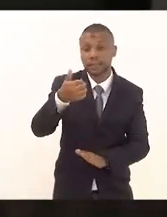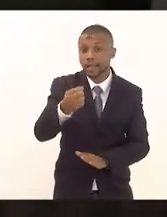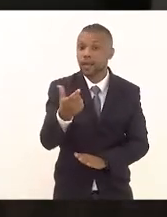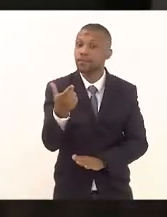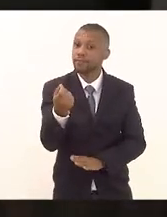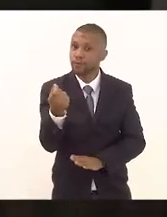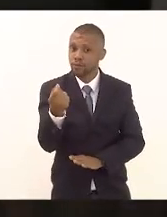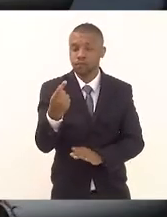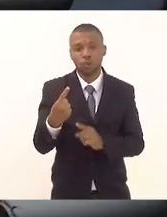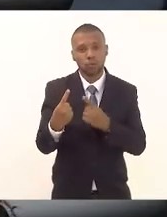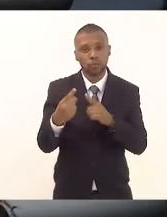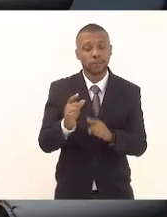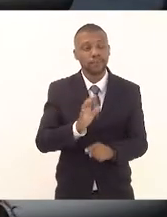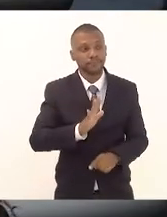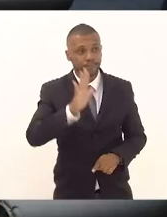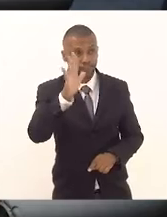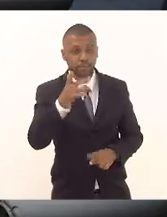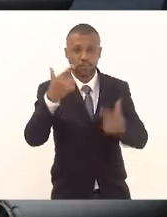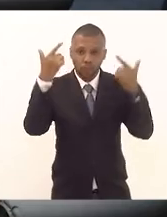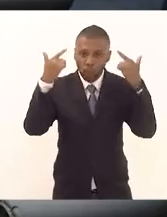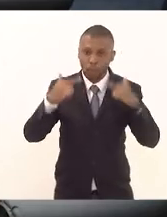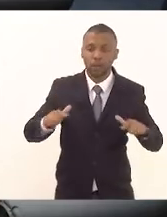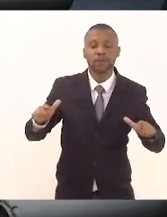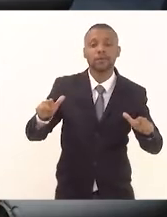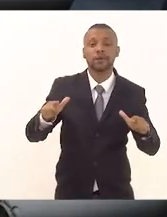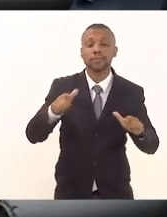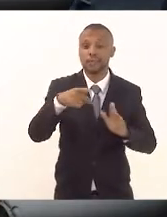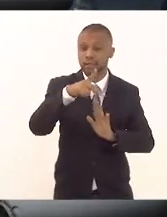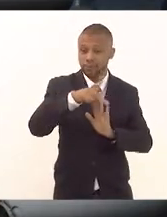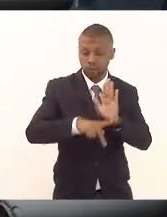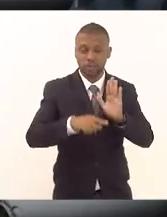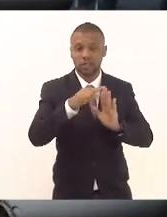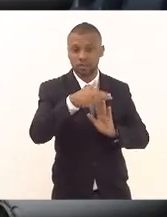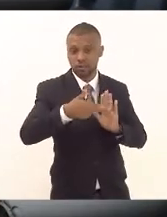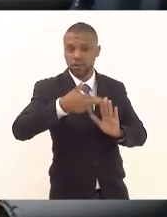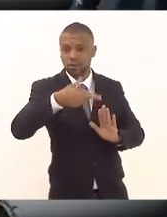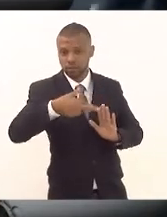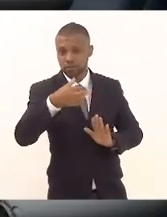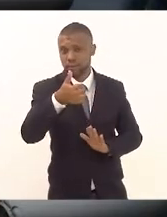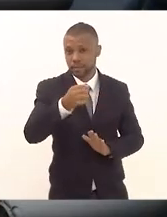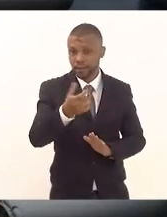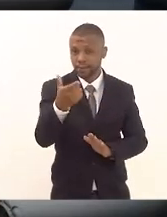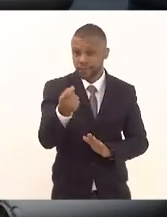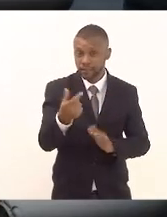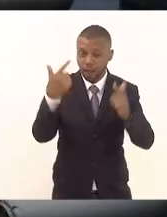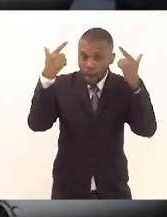contrário, deputado. Presidente, abstenção no mesmo projeto. 1020, abstenção.